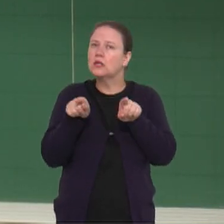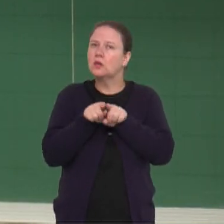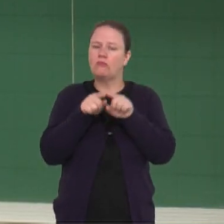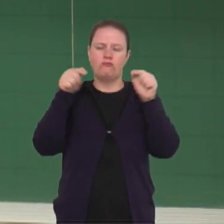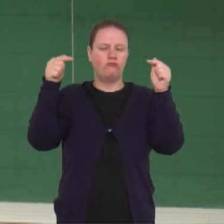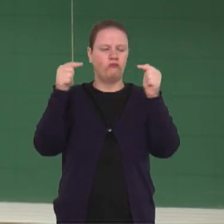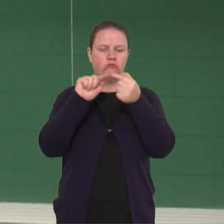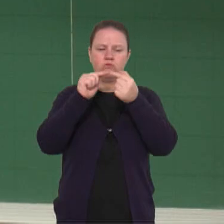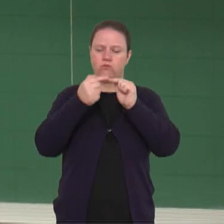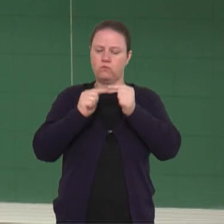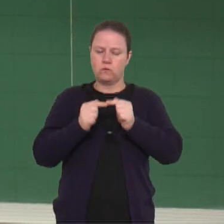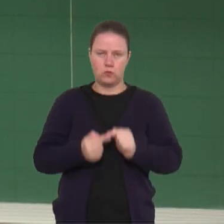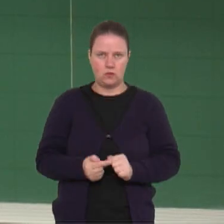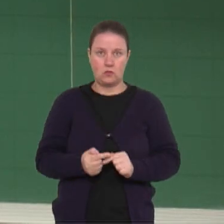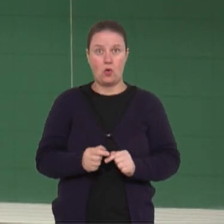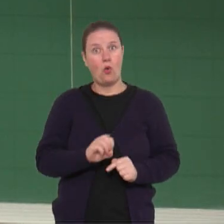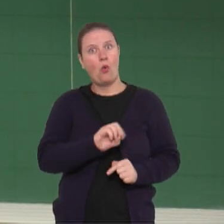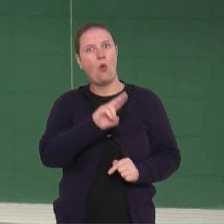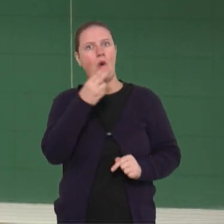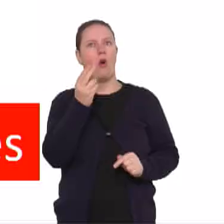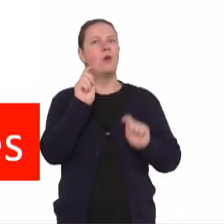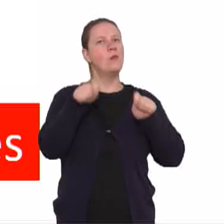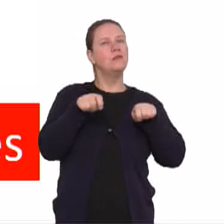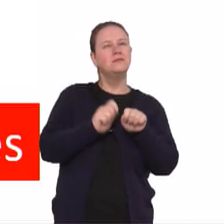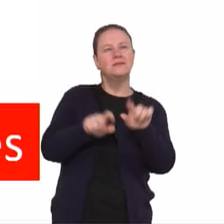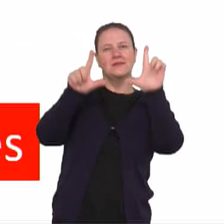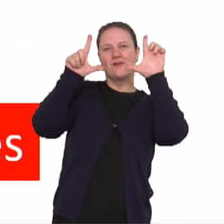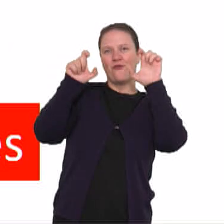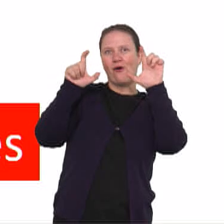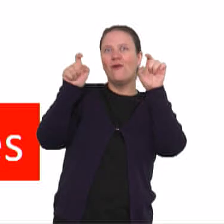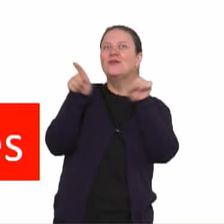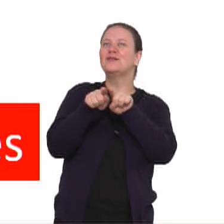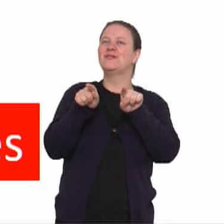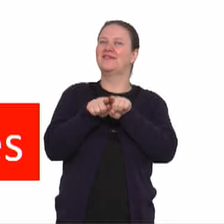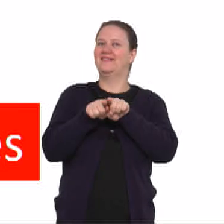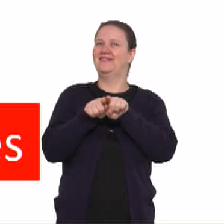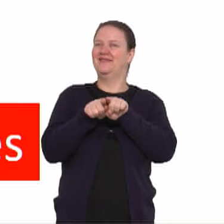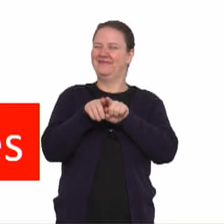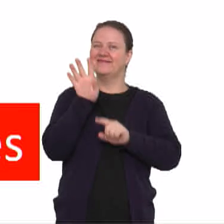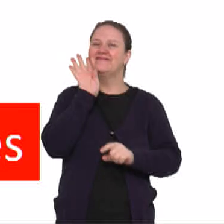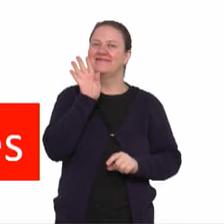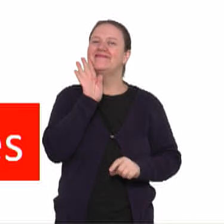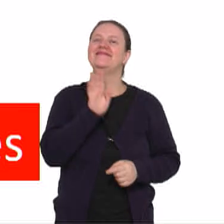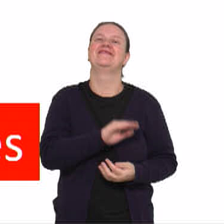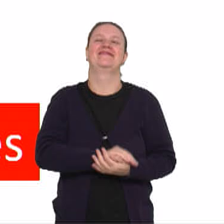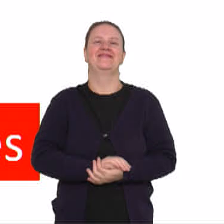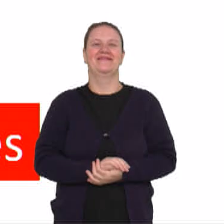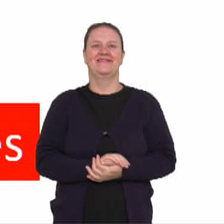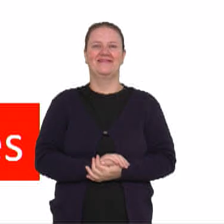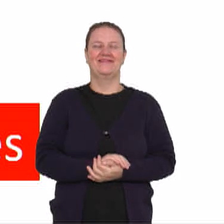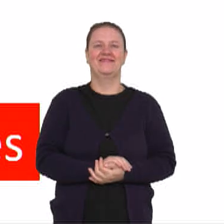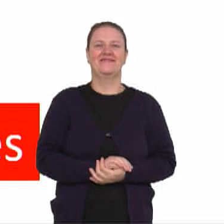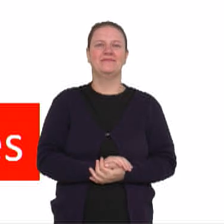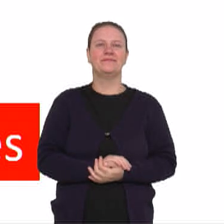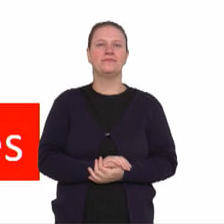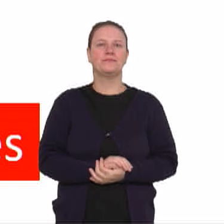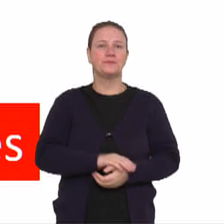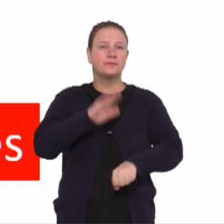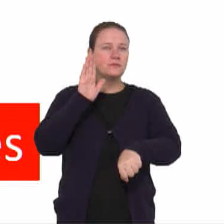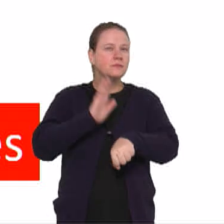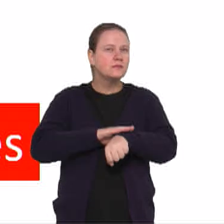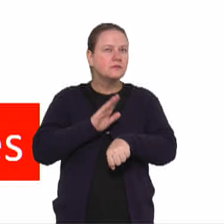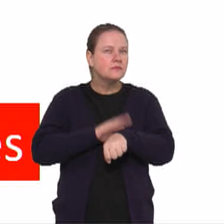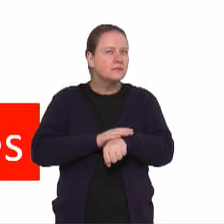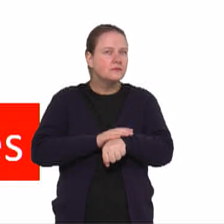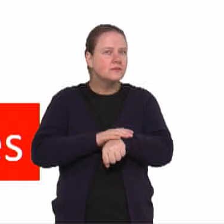daqui. Ou se puderem tirar uma foto, vai ser bacana também. Belezinha? Vou dar um tempinho só para